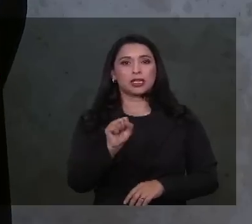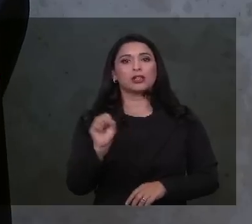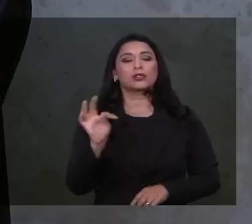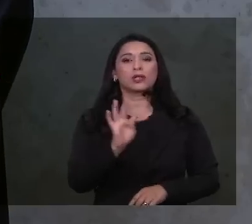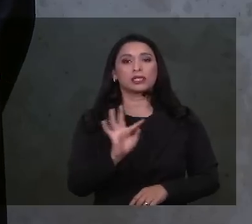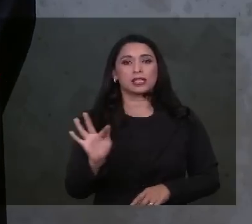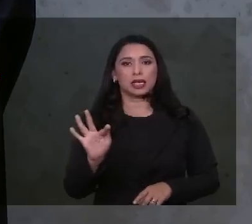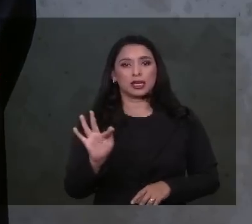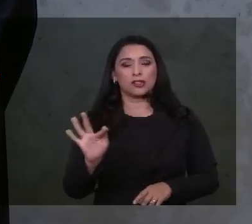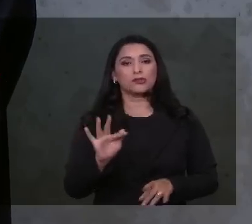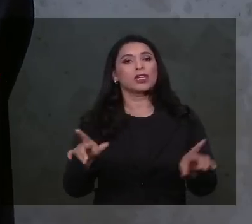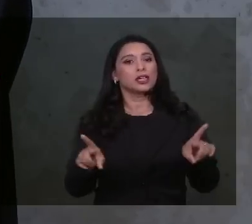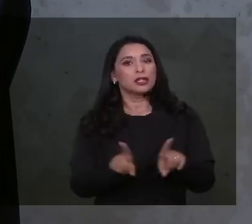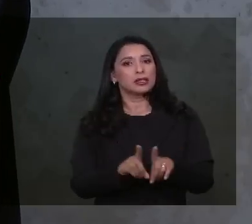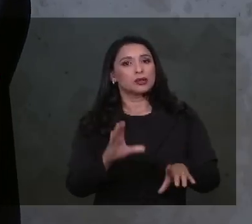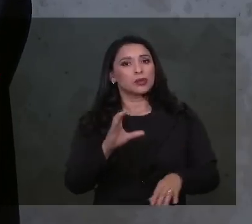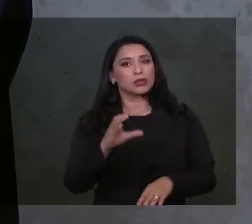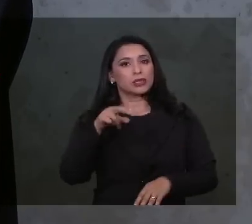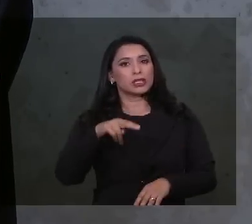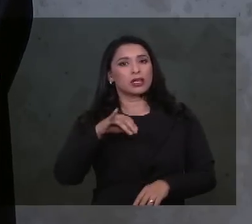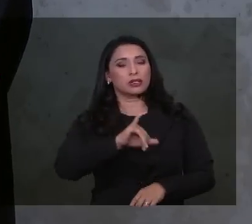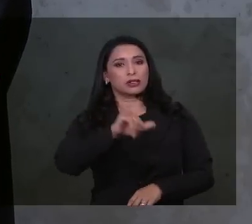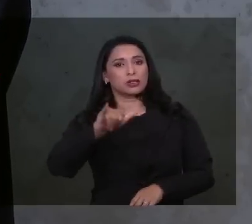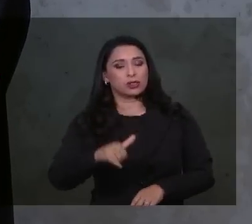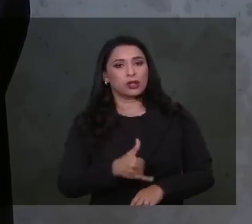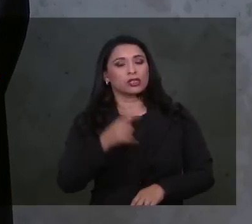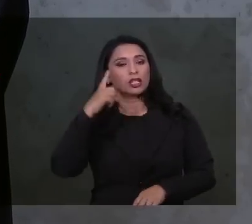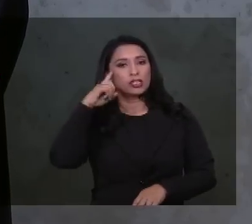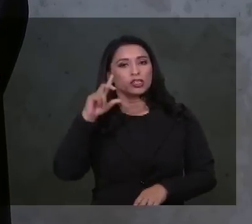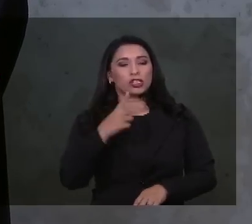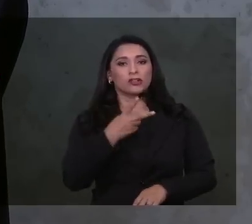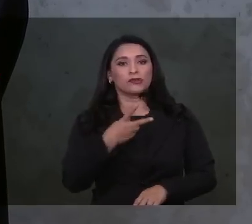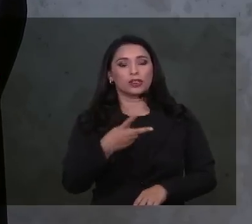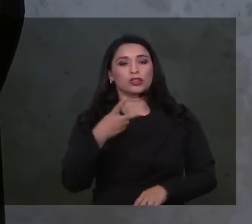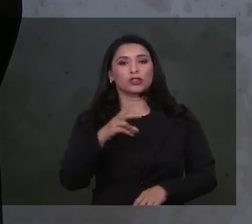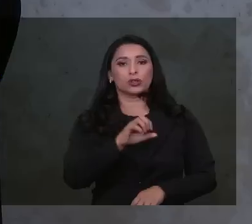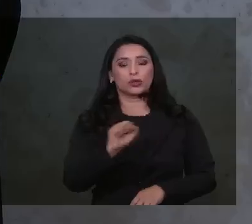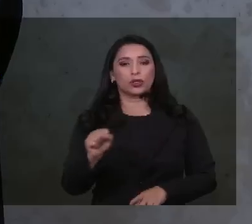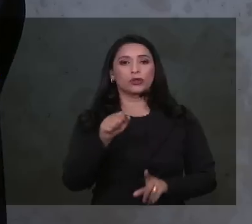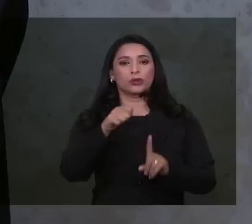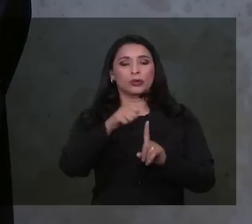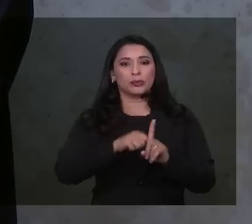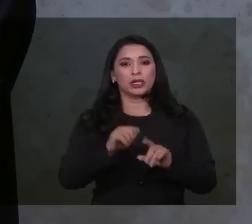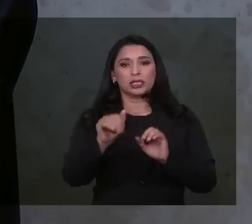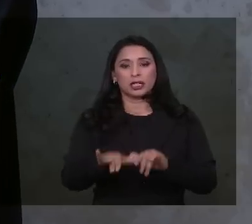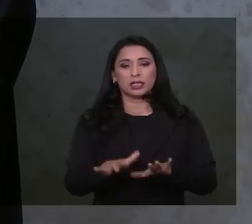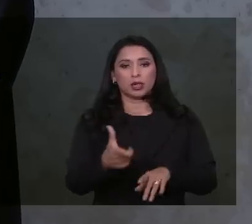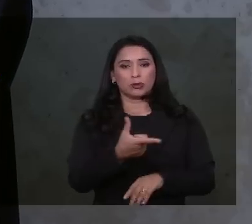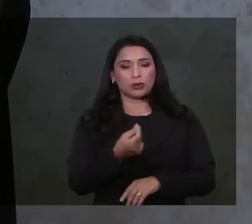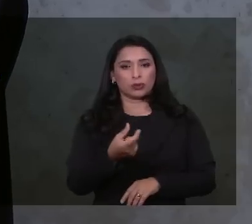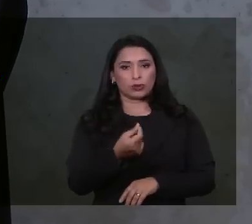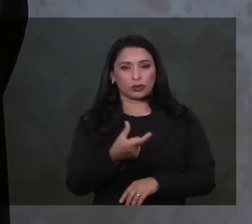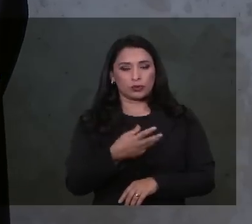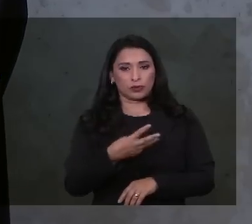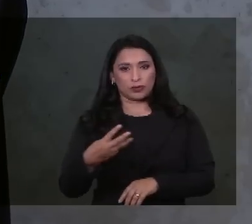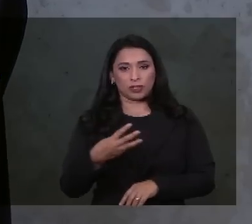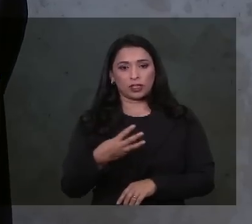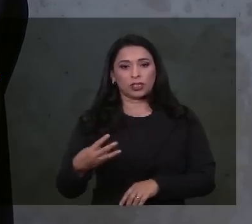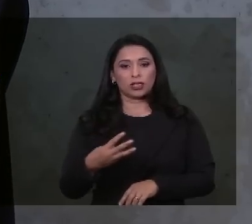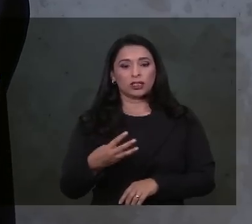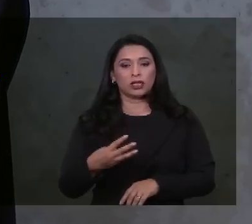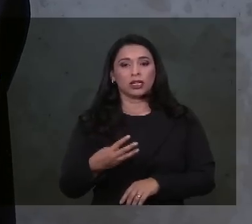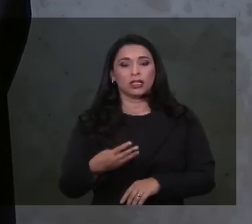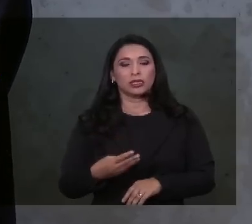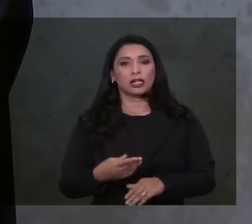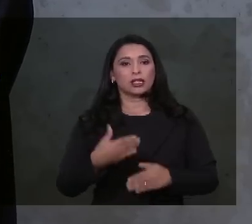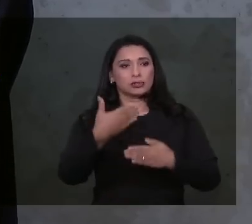do Conselho Nacional de Justiça. Aos 28 dias do mês de setembro do ano de 2023, perante os senhores